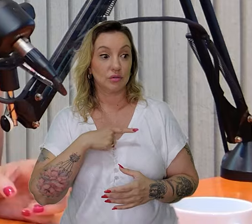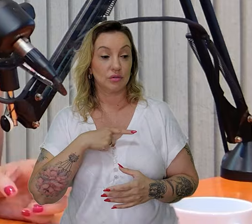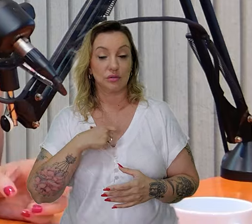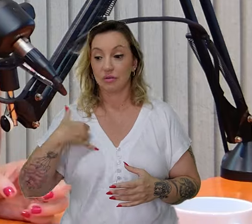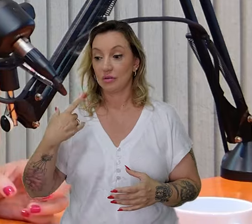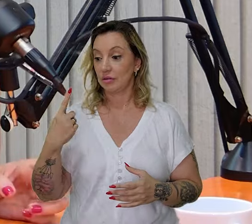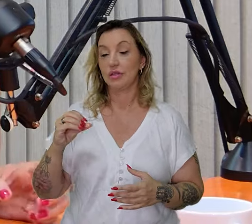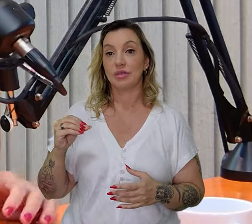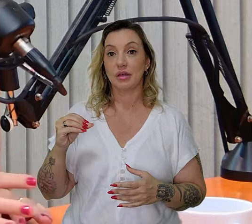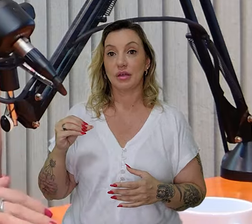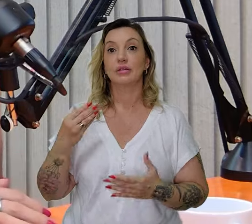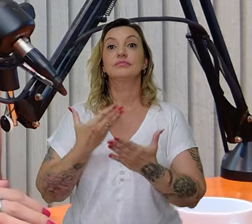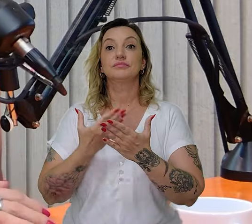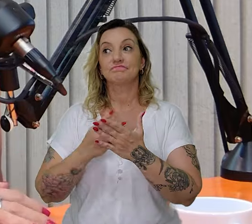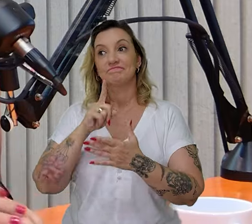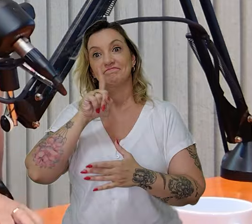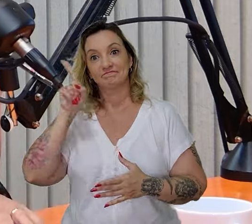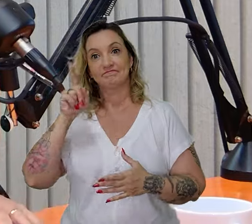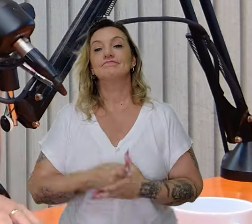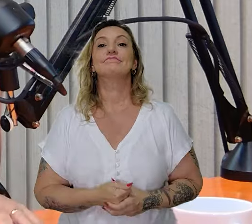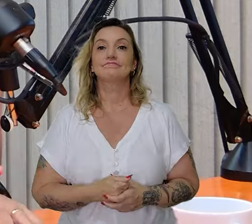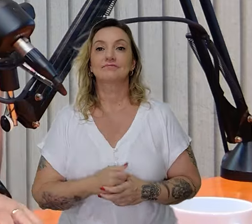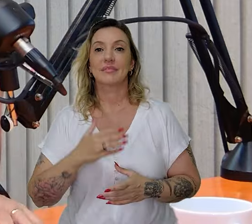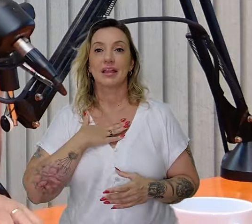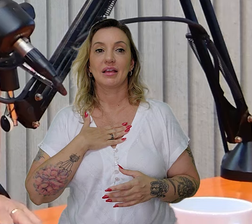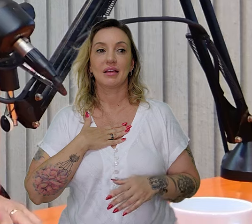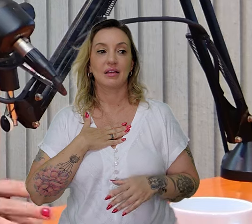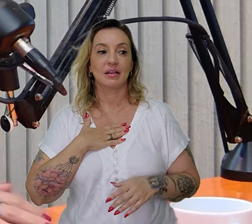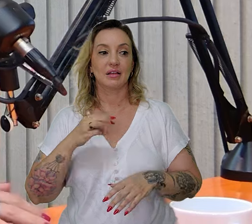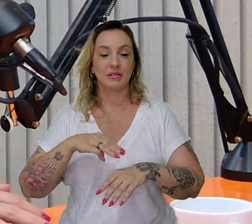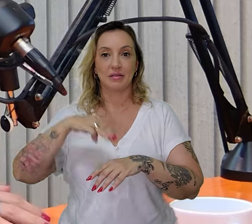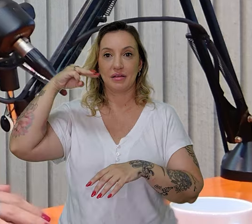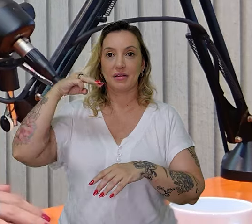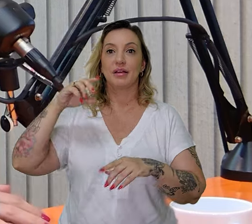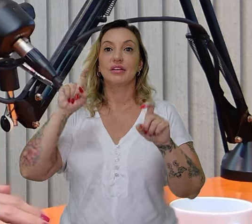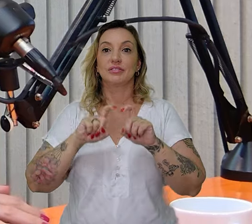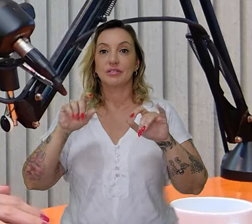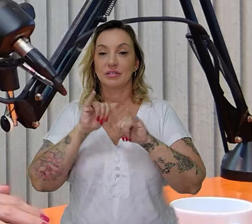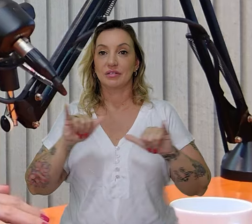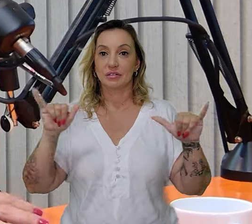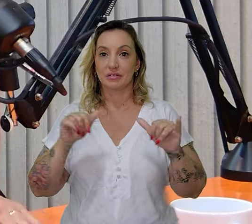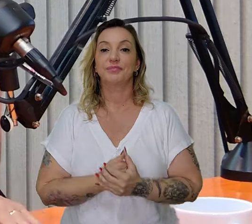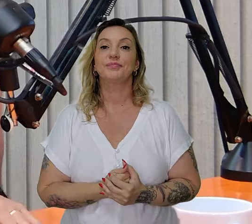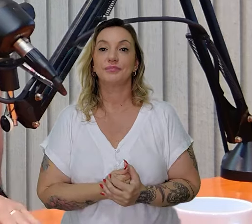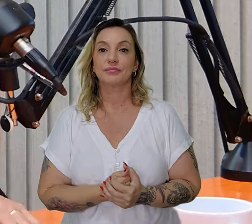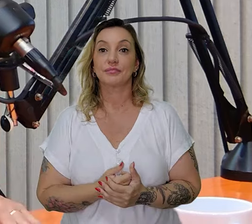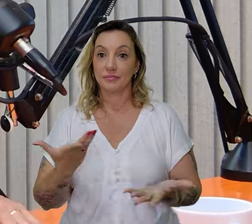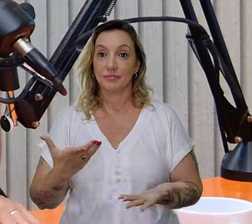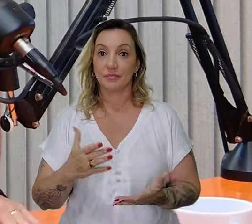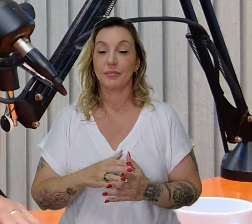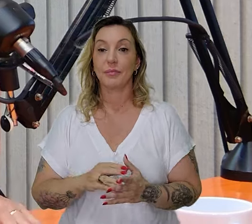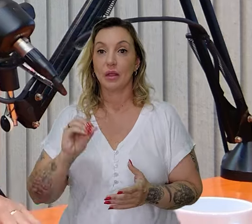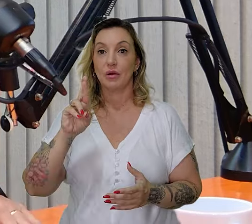desde os 10 anos fala que vai estudar lá e eu mesma fiz o meu Masters em em digital marketing pela fusia University a gente